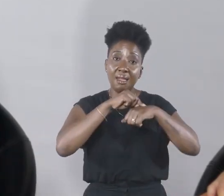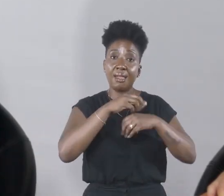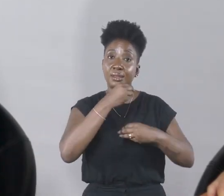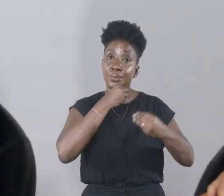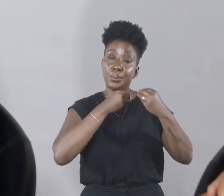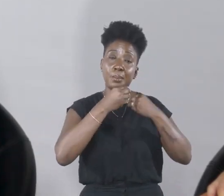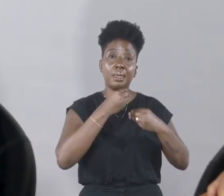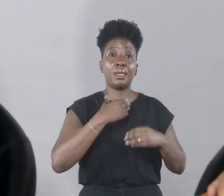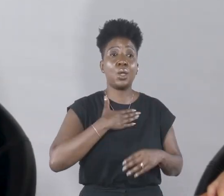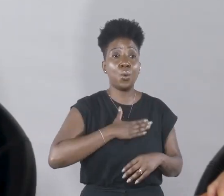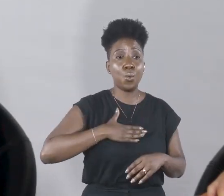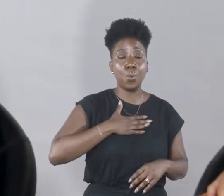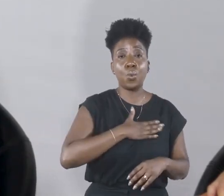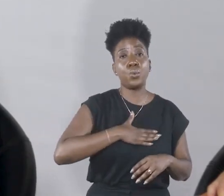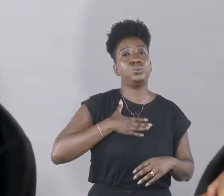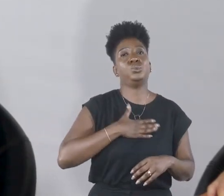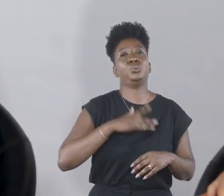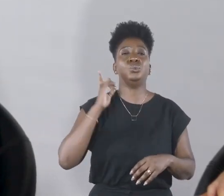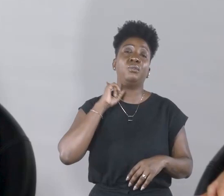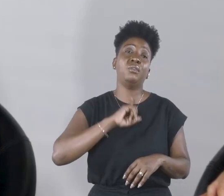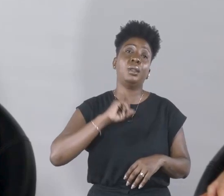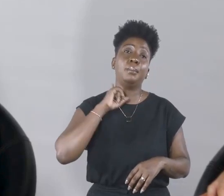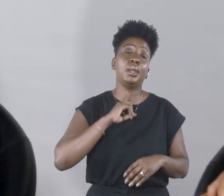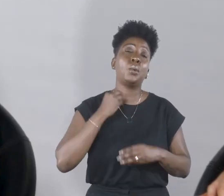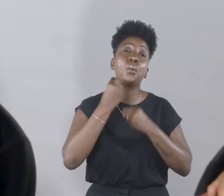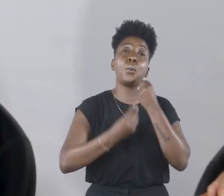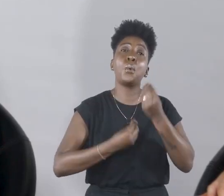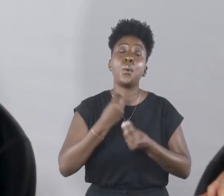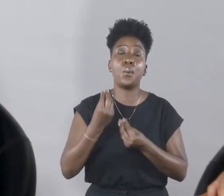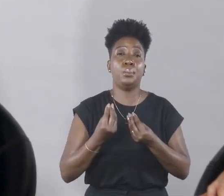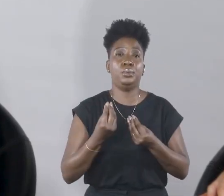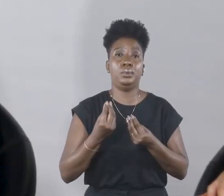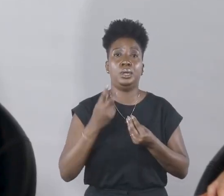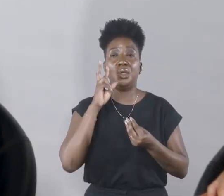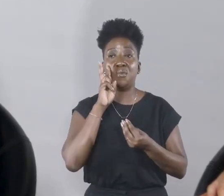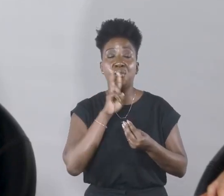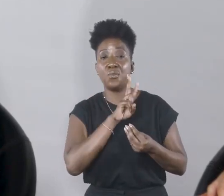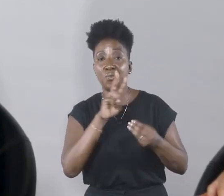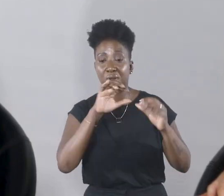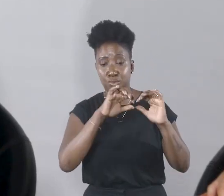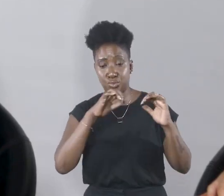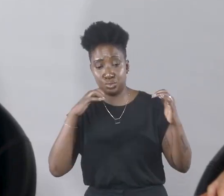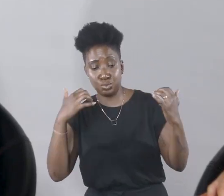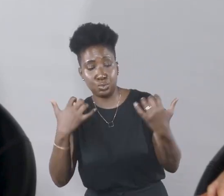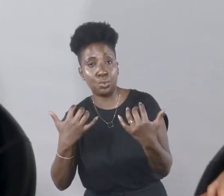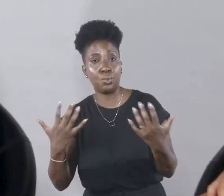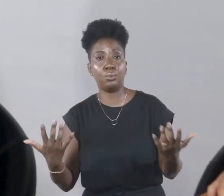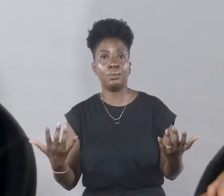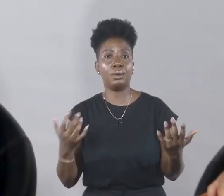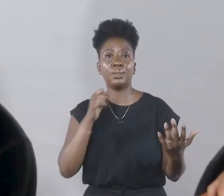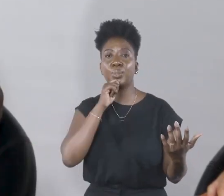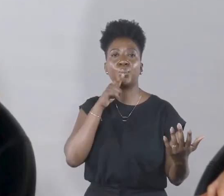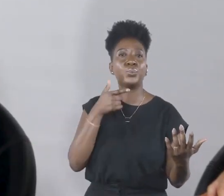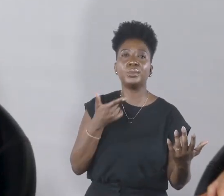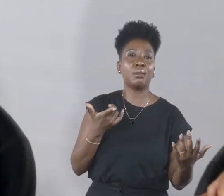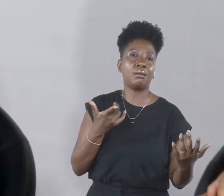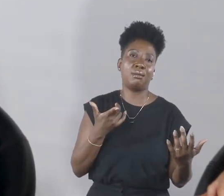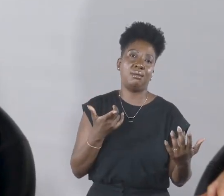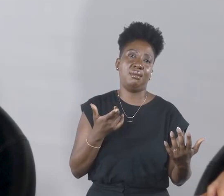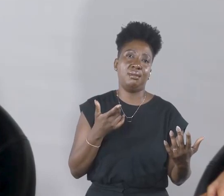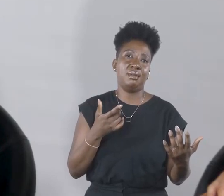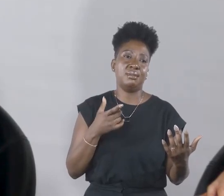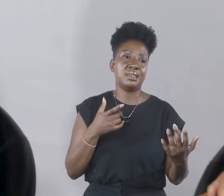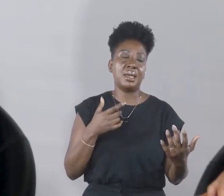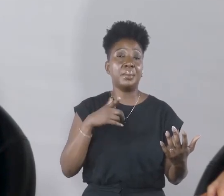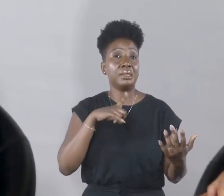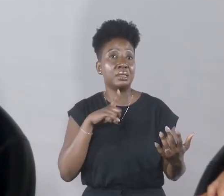que me permite de beber cerveja, que não me impede de comer carne. E eu gosto do Flamengo.